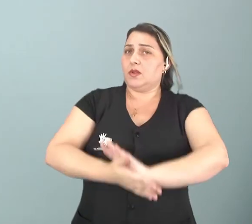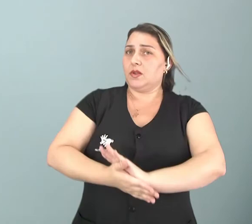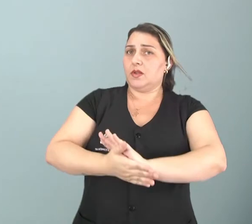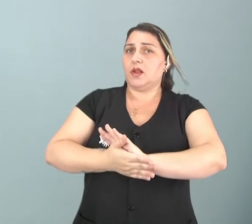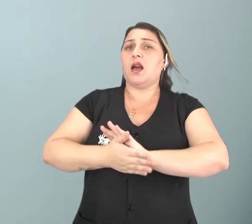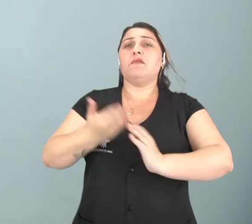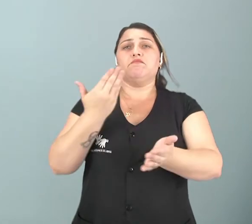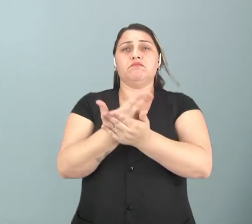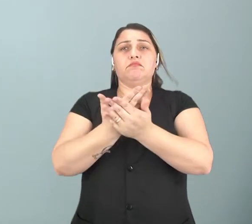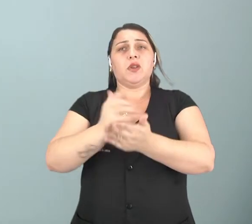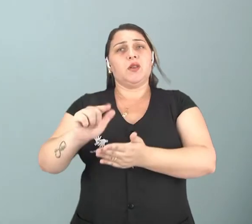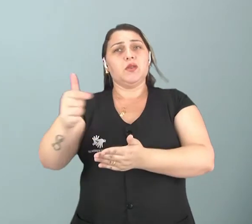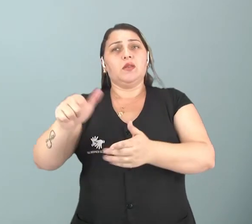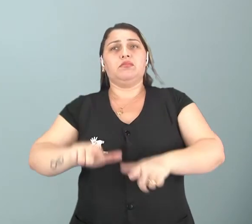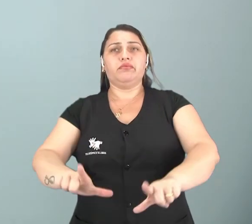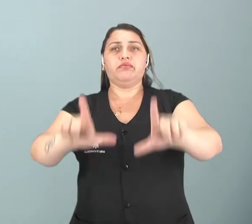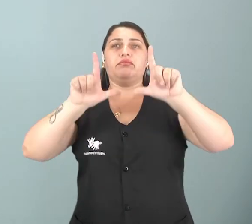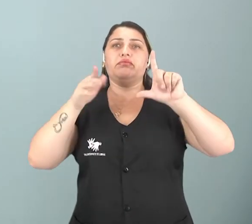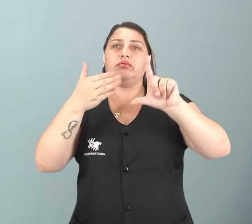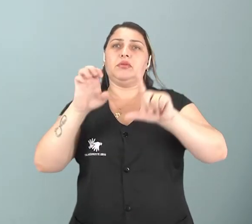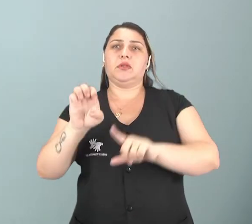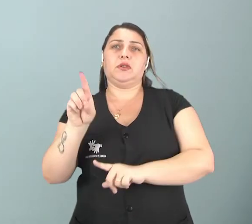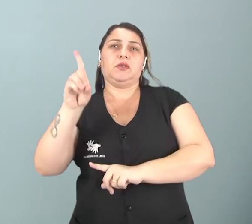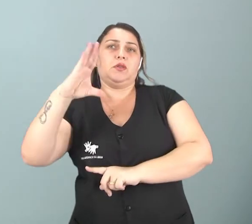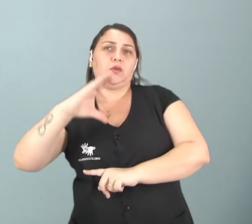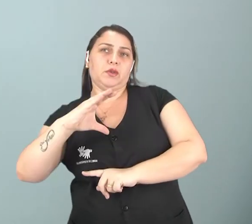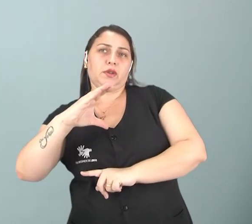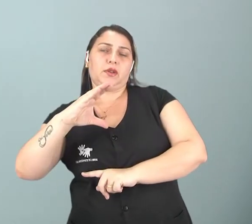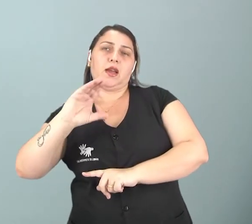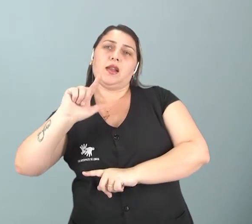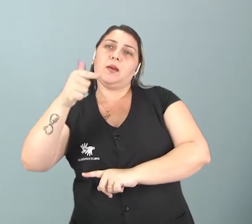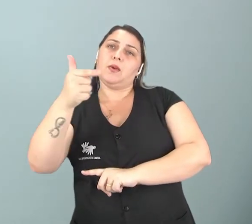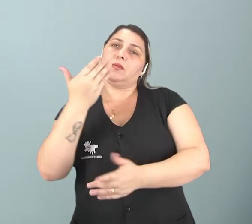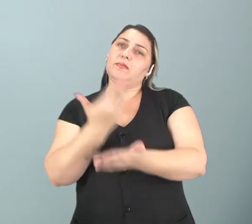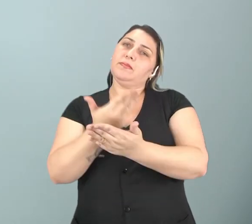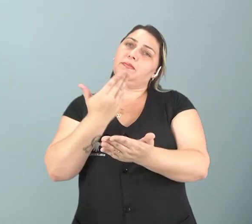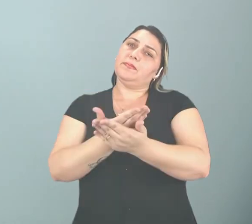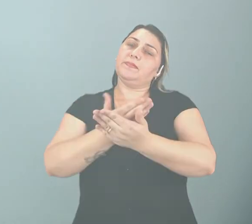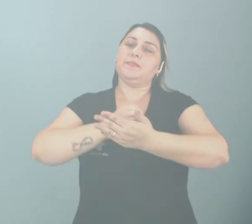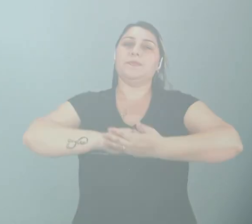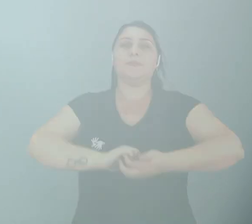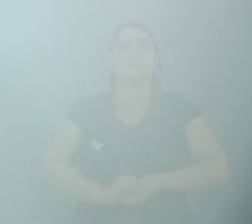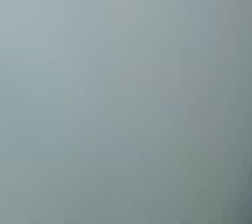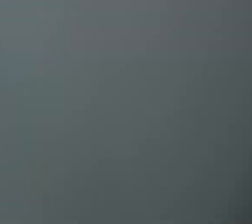Para outras aulas, é só acessar a plataforma Eduque. E até a próxima aula.